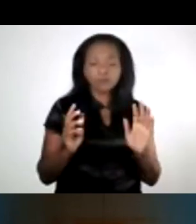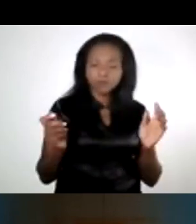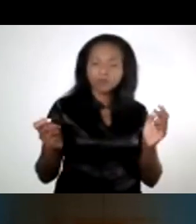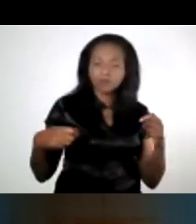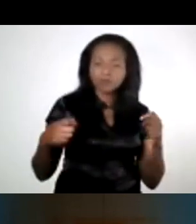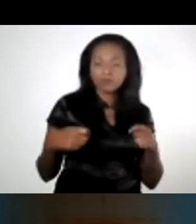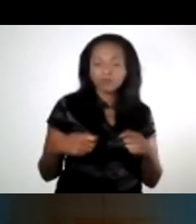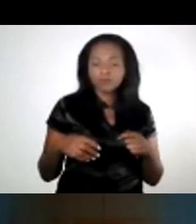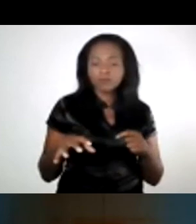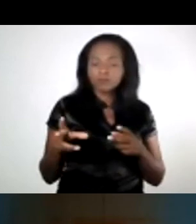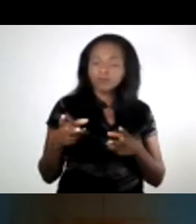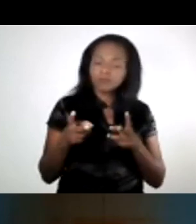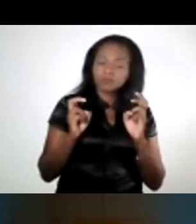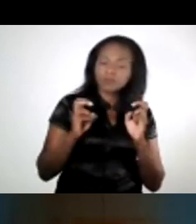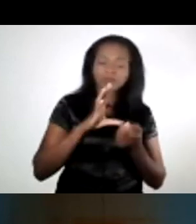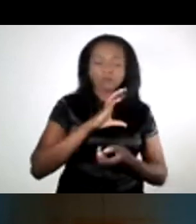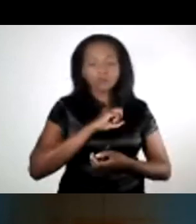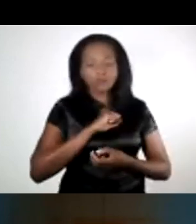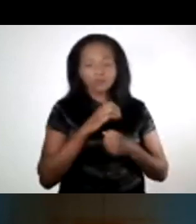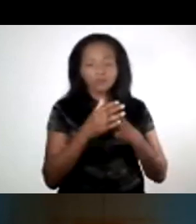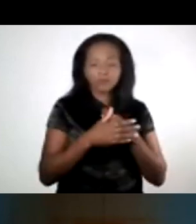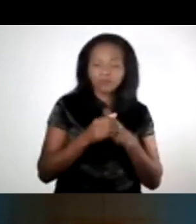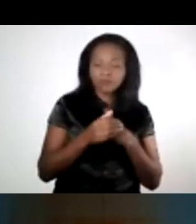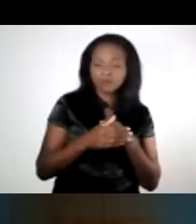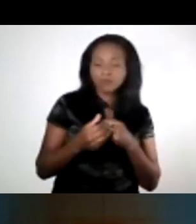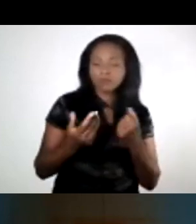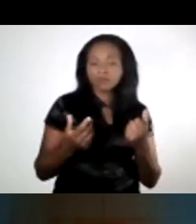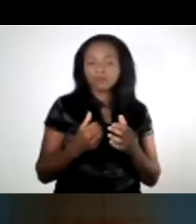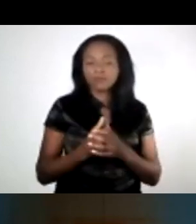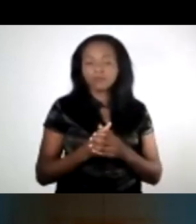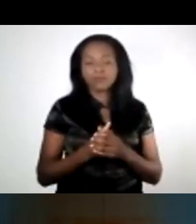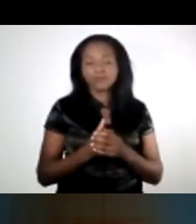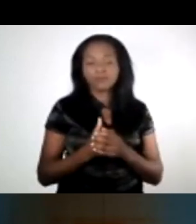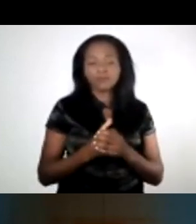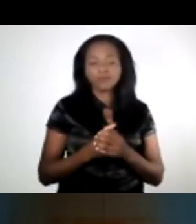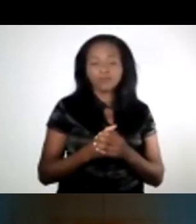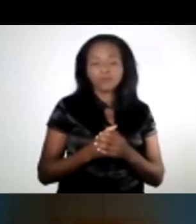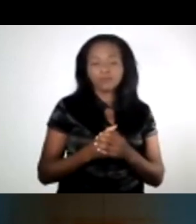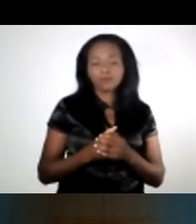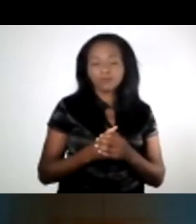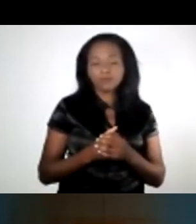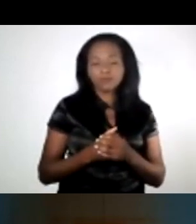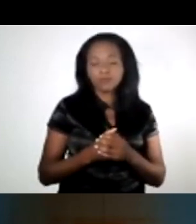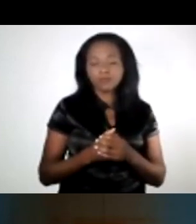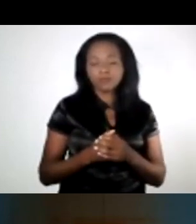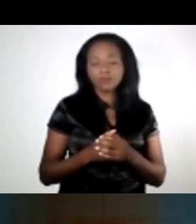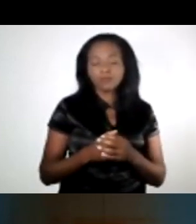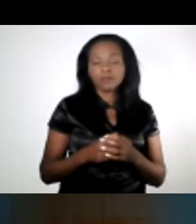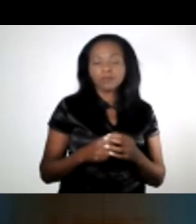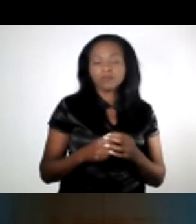o amor, o carinho, sabe, a coletividade no livro todo, assim.